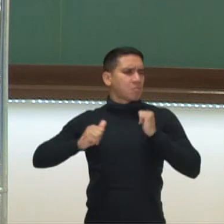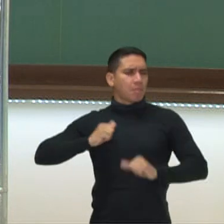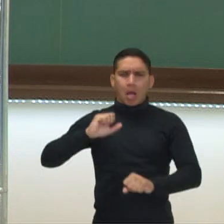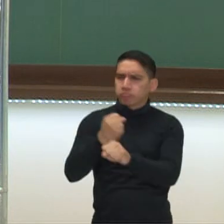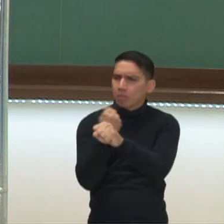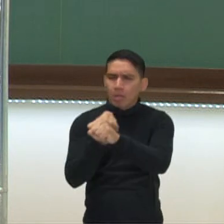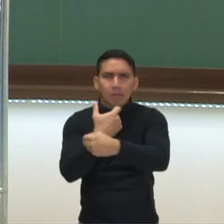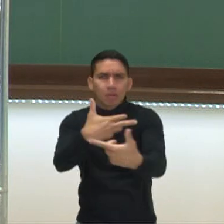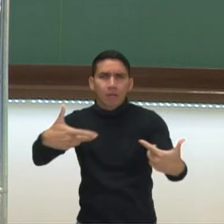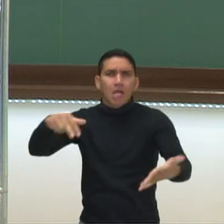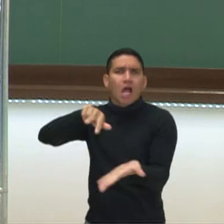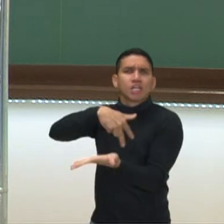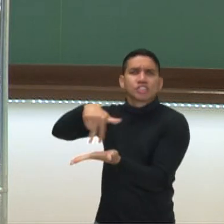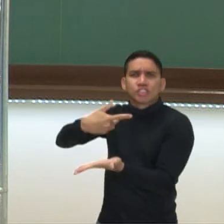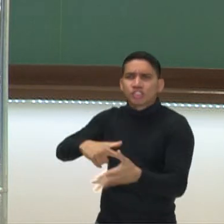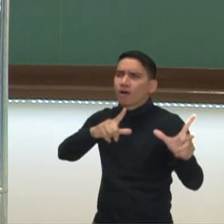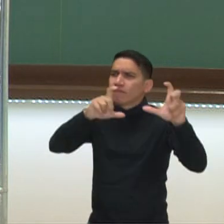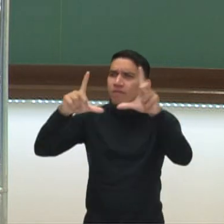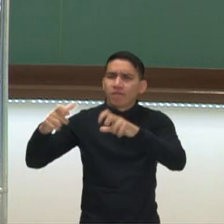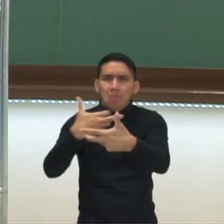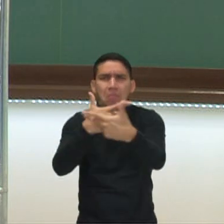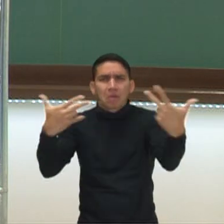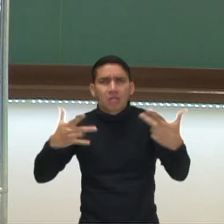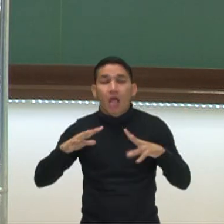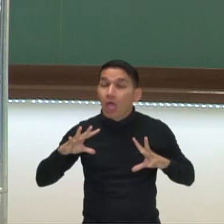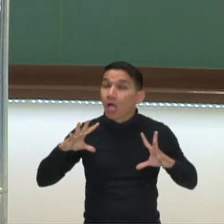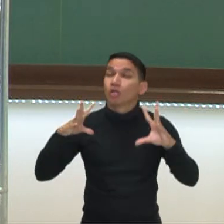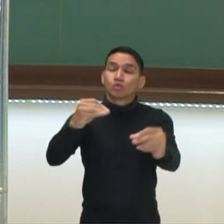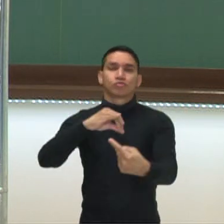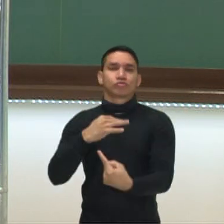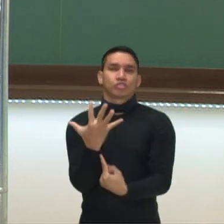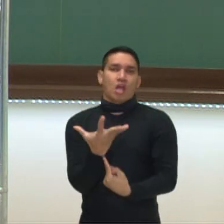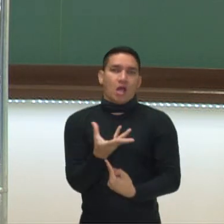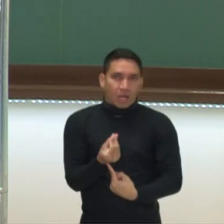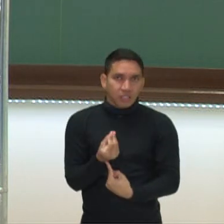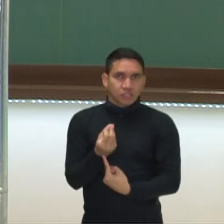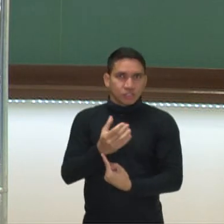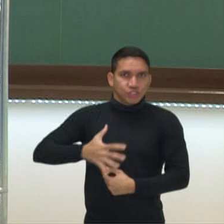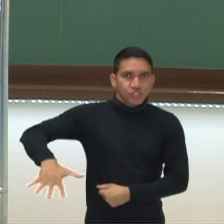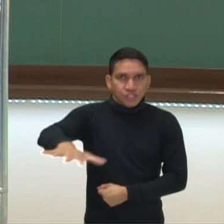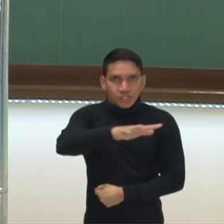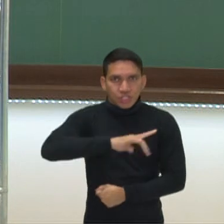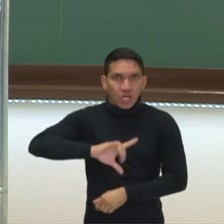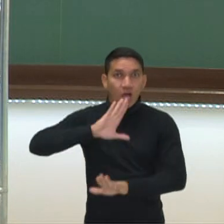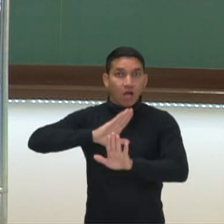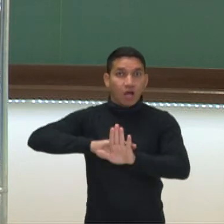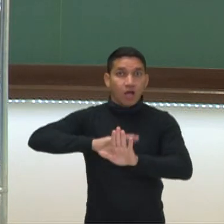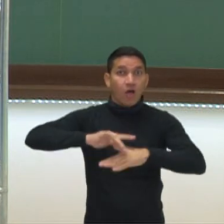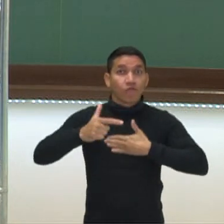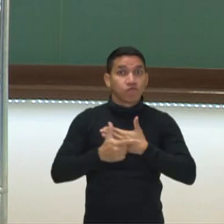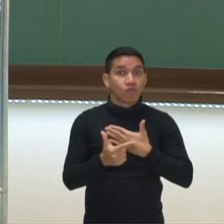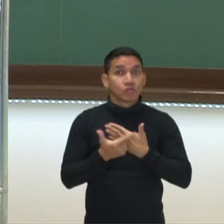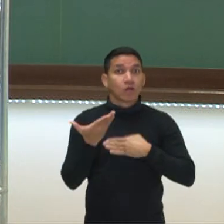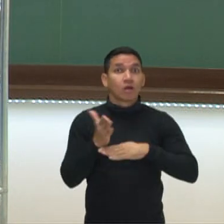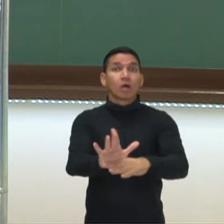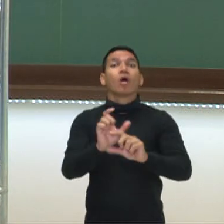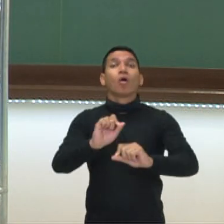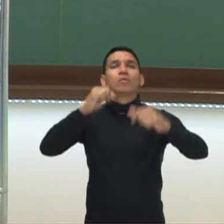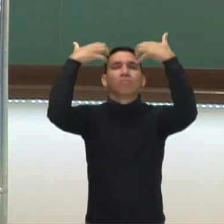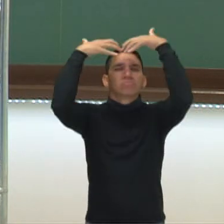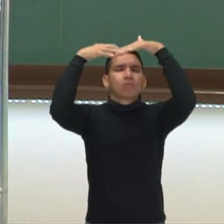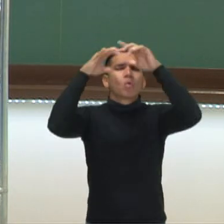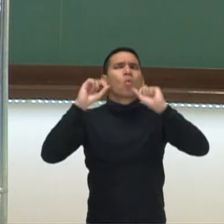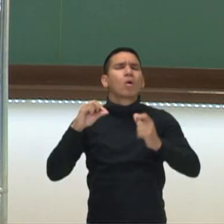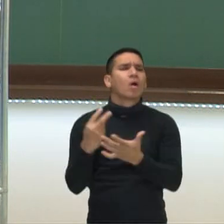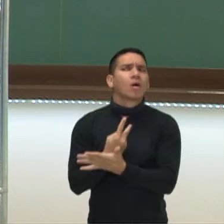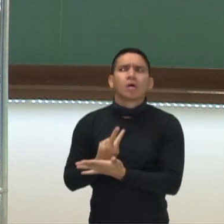a dança, a fotografia, as artes em geral, elas têm também esse papel de reflexão sobre o que está